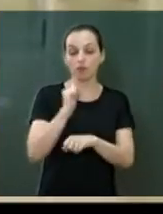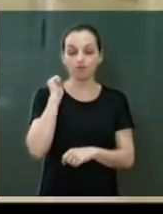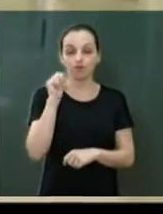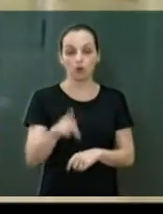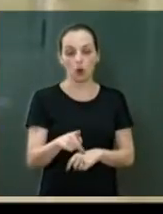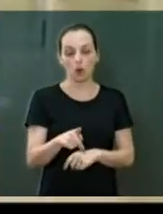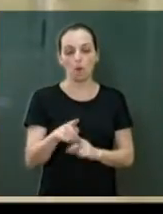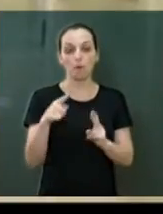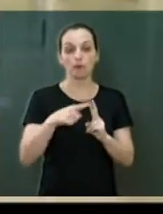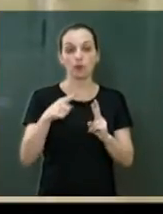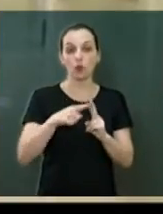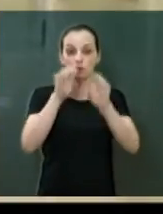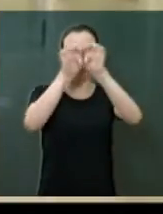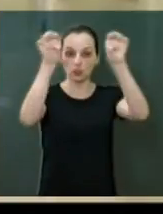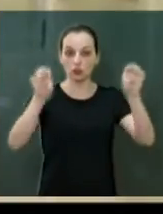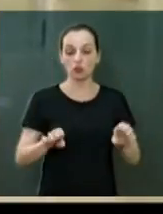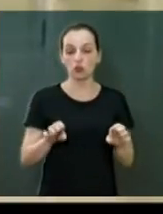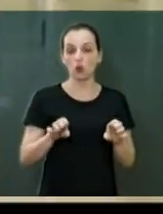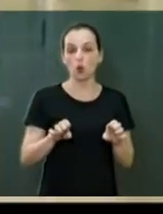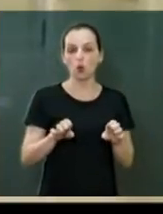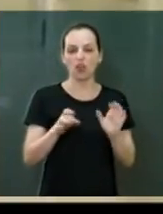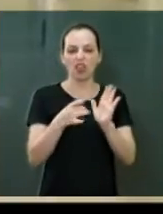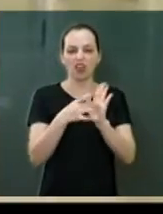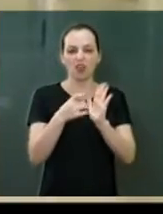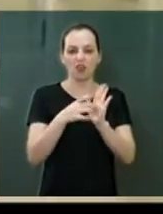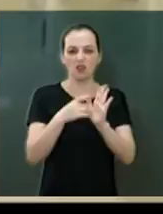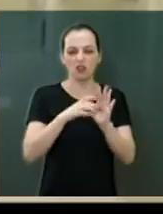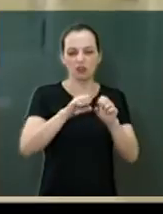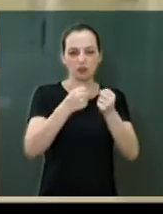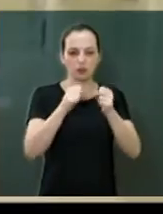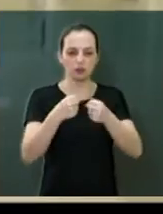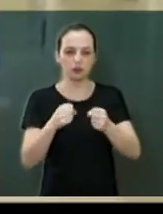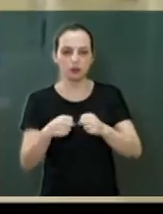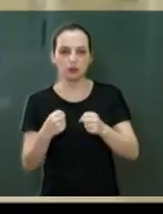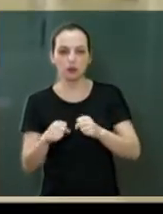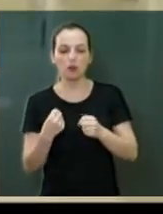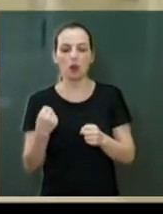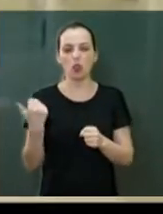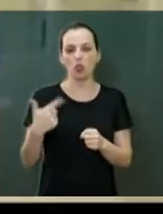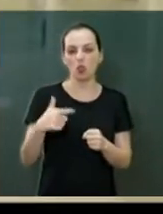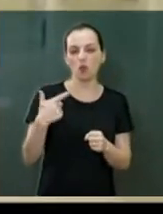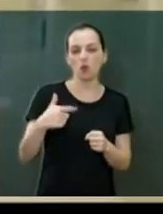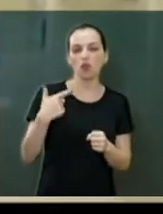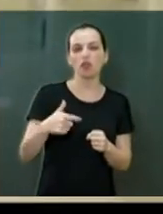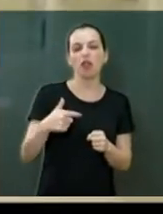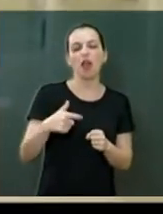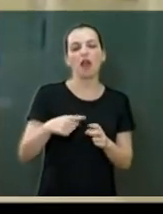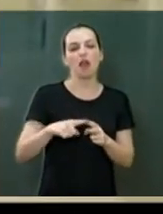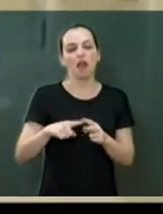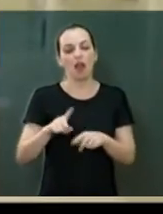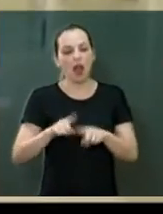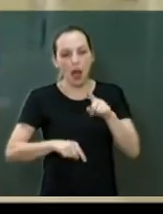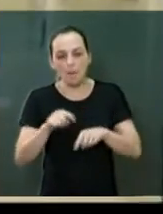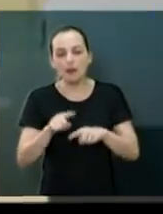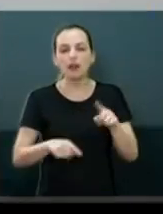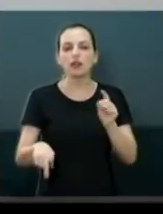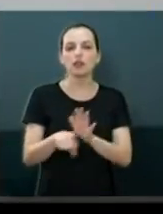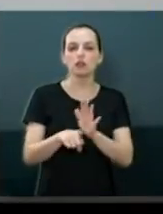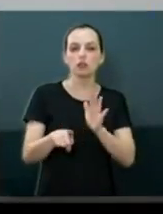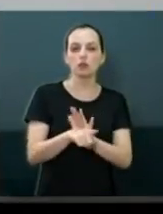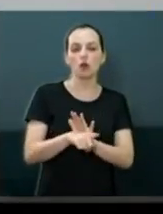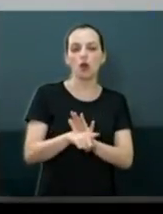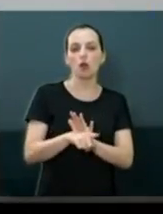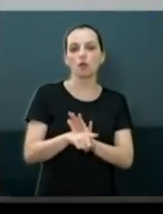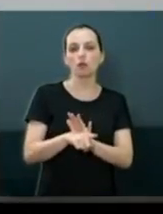respeito à estrutura física, com vidros quebrados nas janelas, falta de compressores e ausência de aparelhos de ar-condicionado em algumas salas.